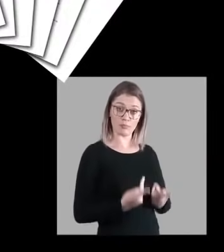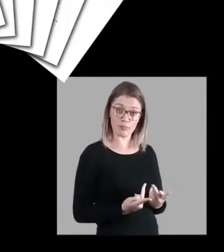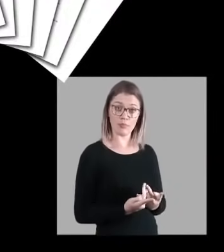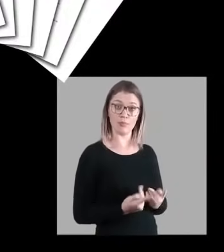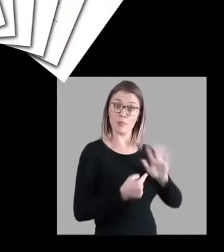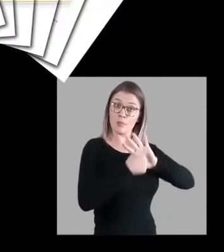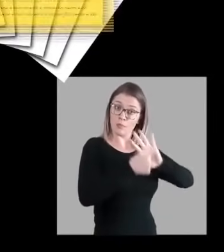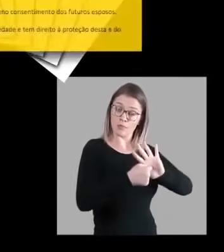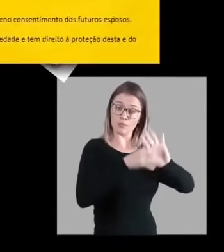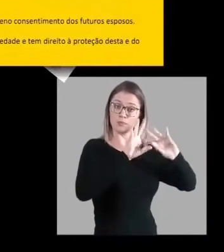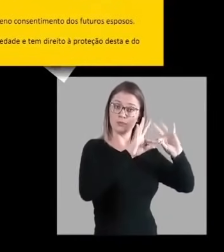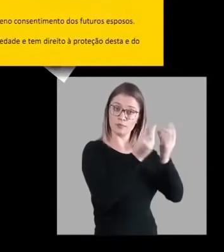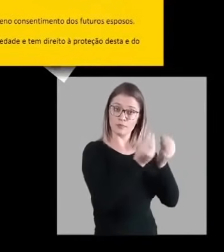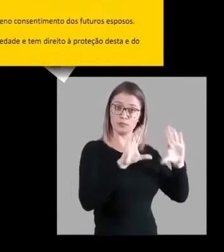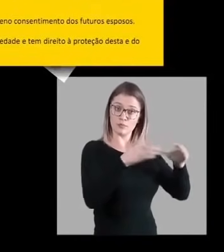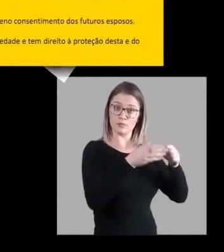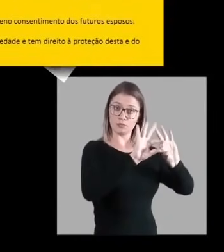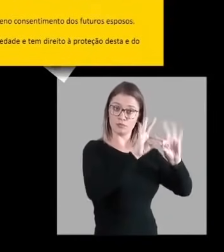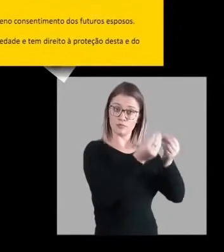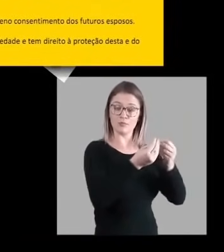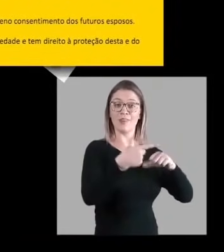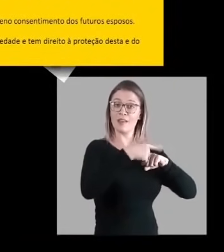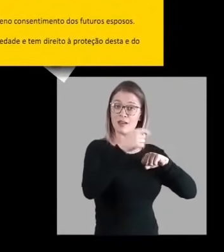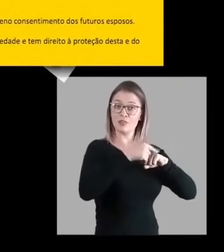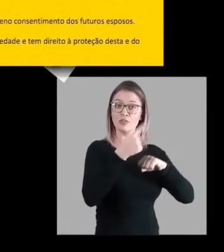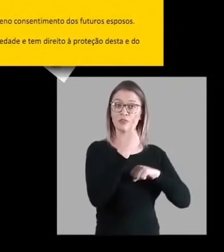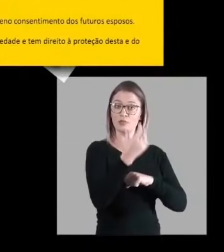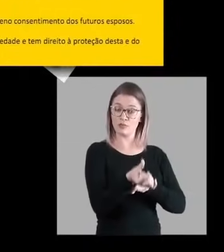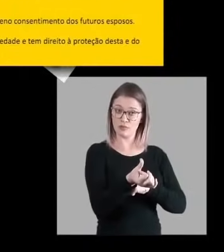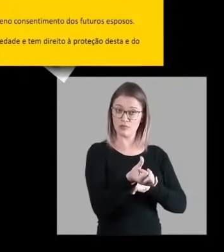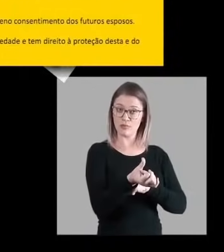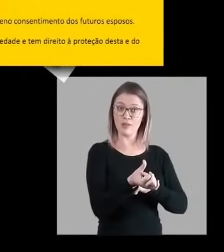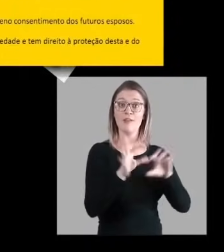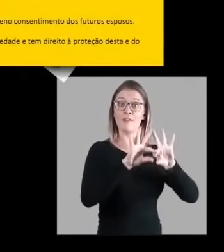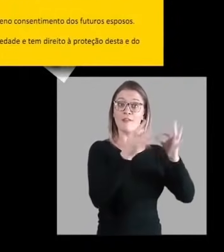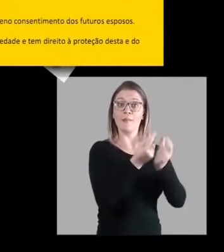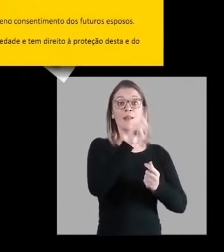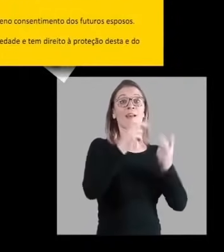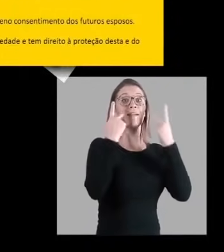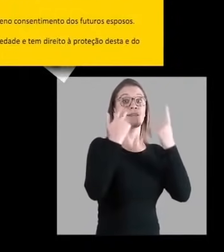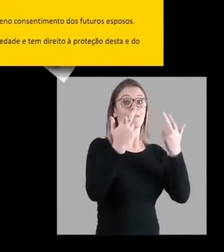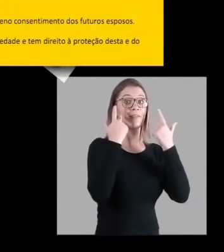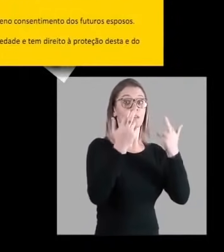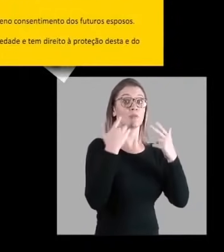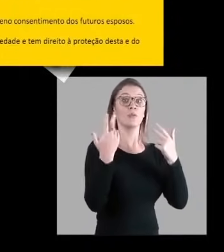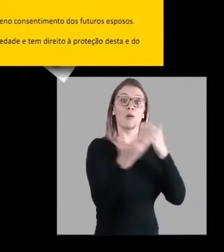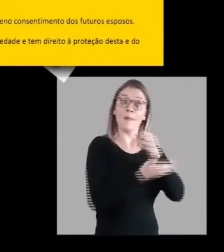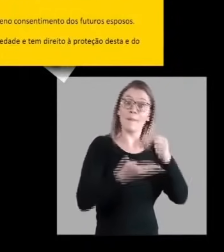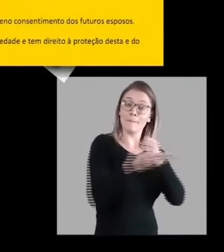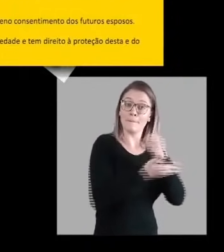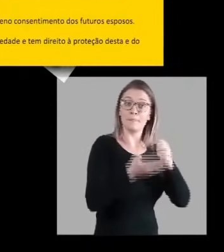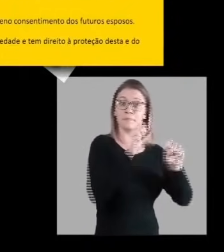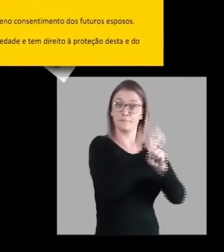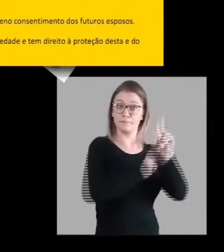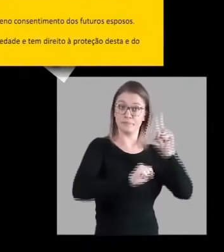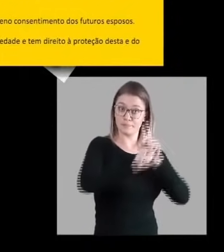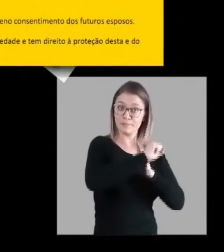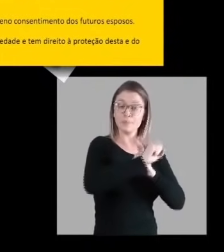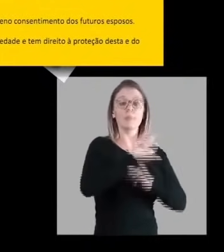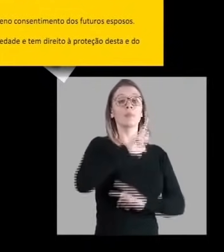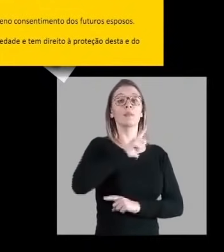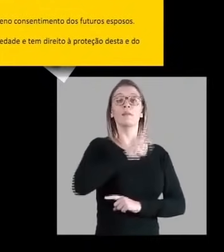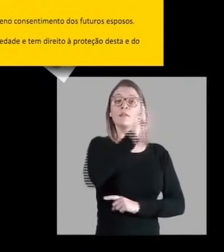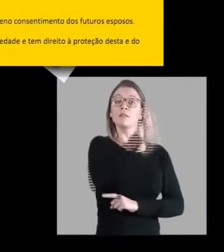conjunto familiar. No artigo 16, nós lemos: a família é o núcleo natural e fundamental da sociedade e tem